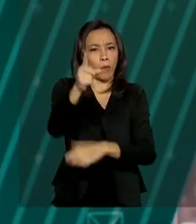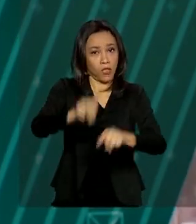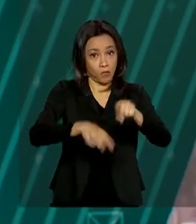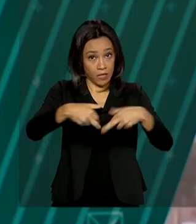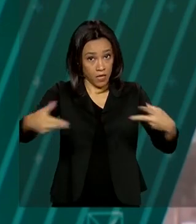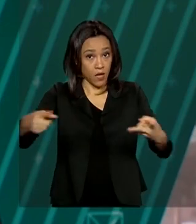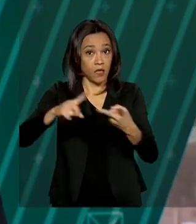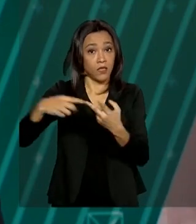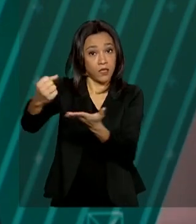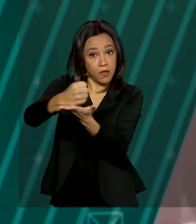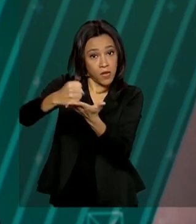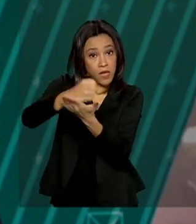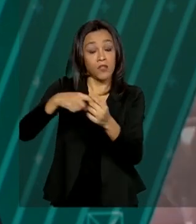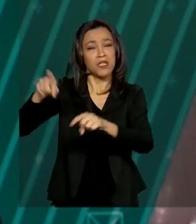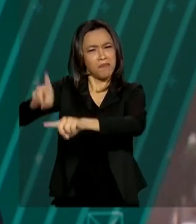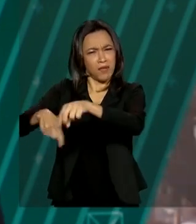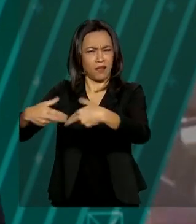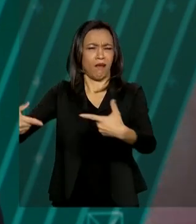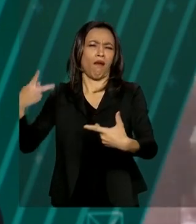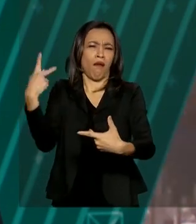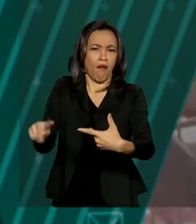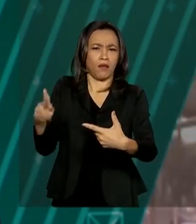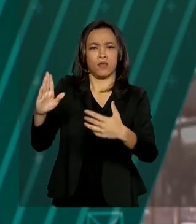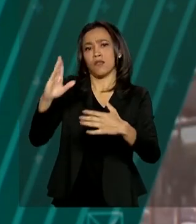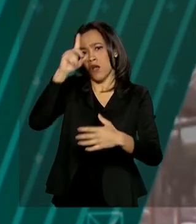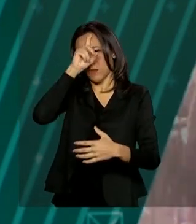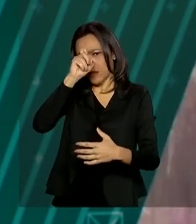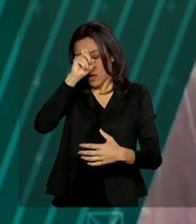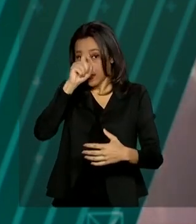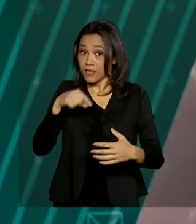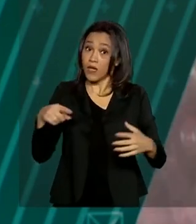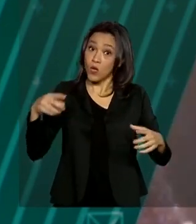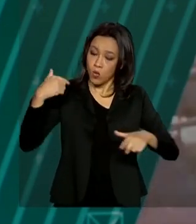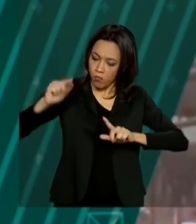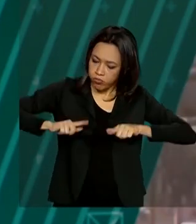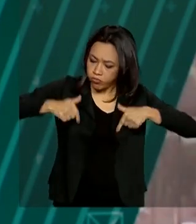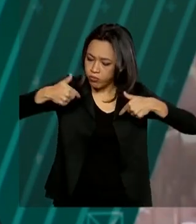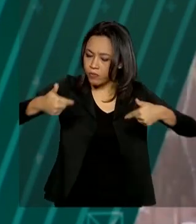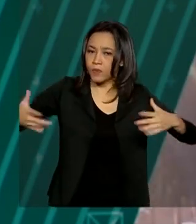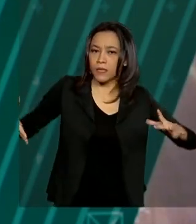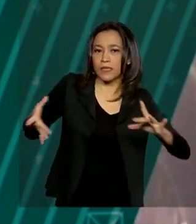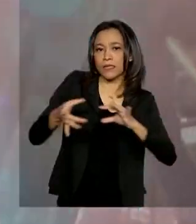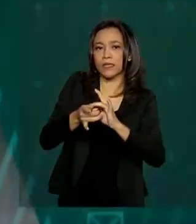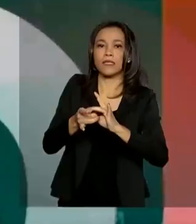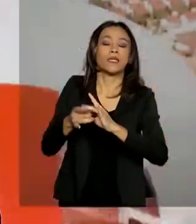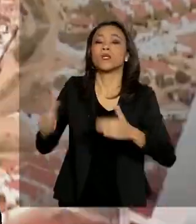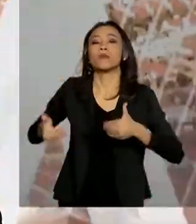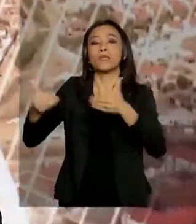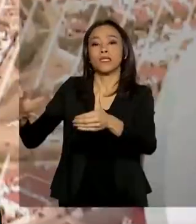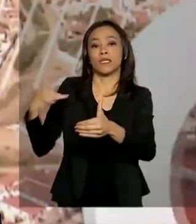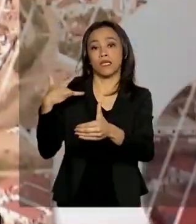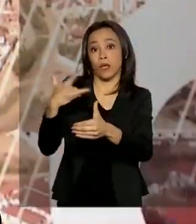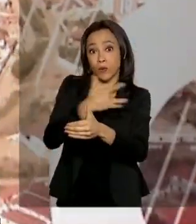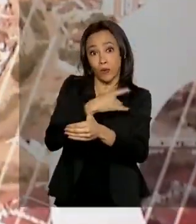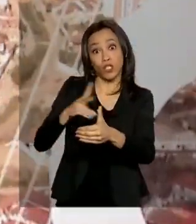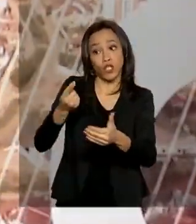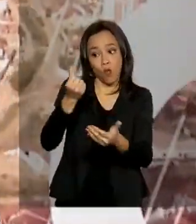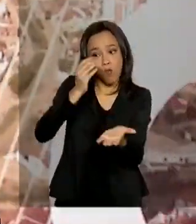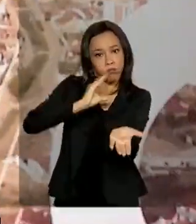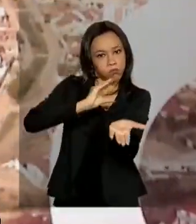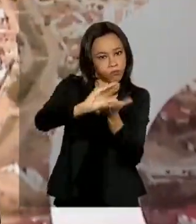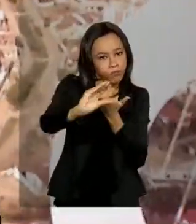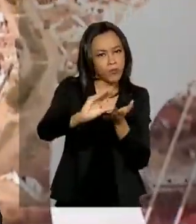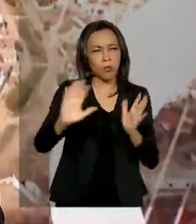medicamentos e produtos hospitalares. As ações devem ser articuladas com o Ministério da Saúde e o valor deve ser repassado em até